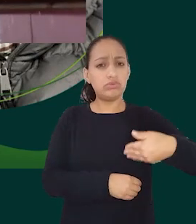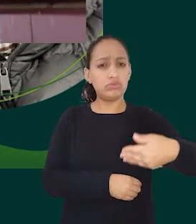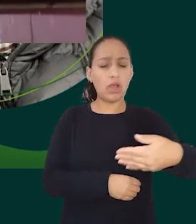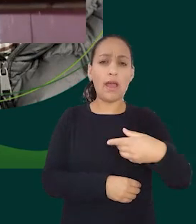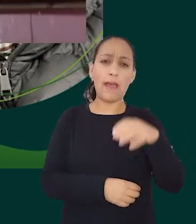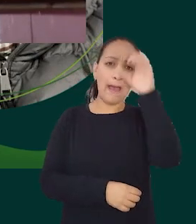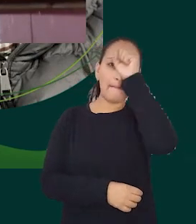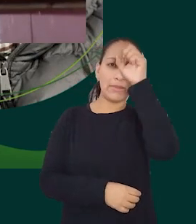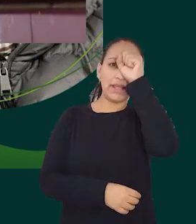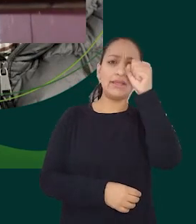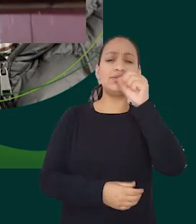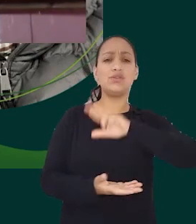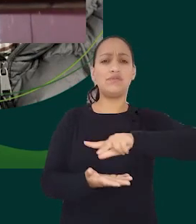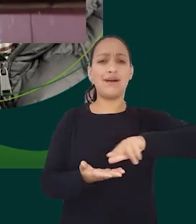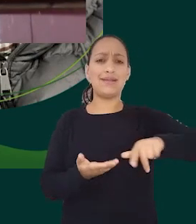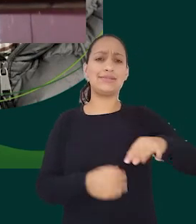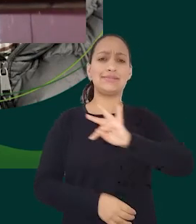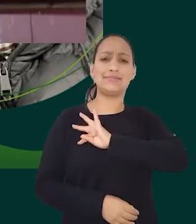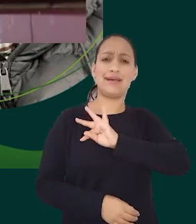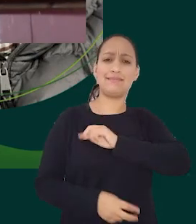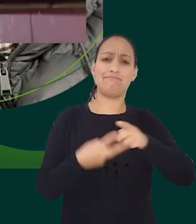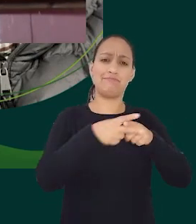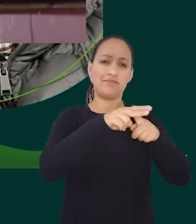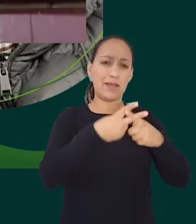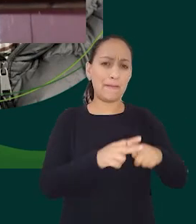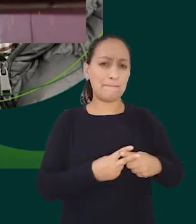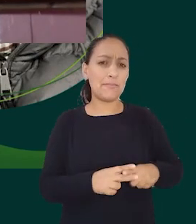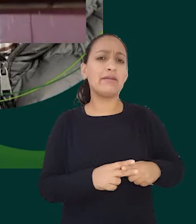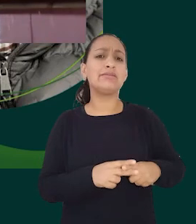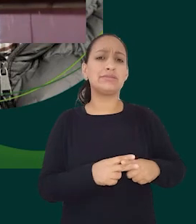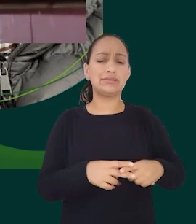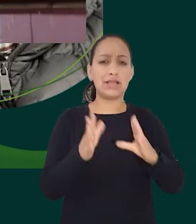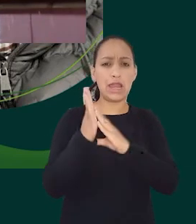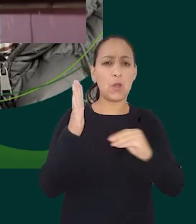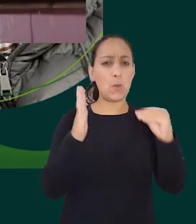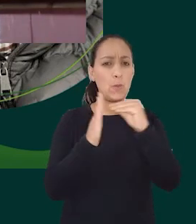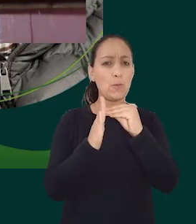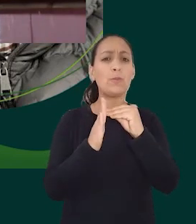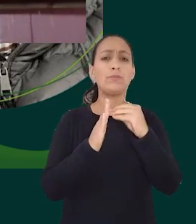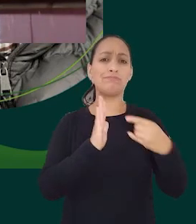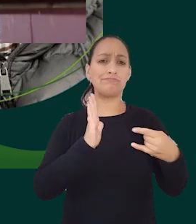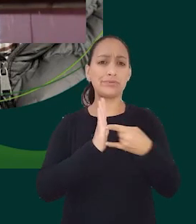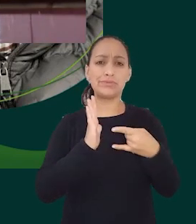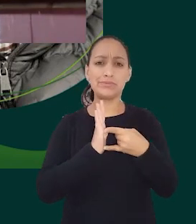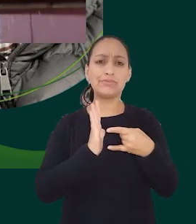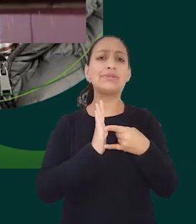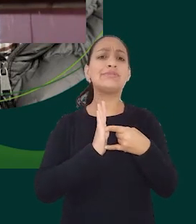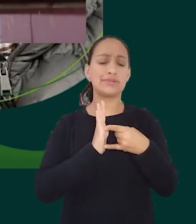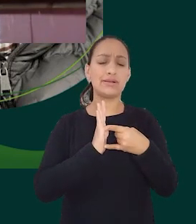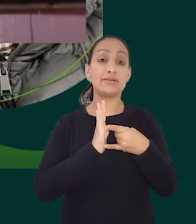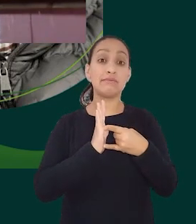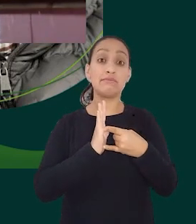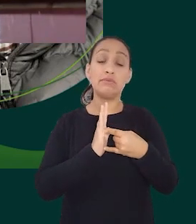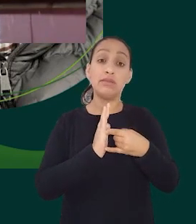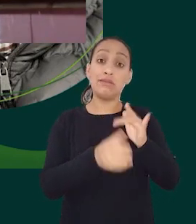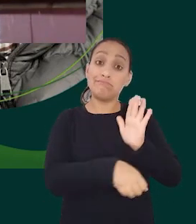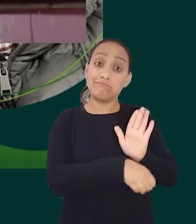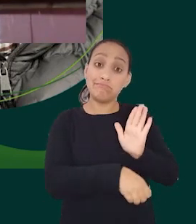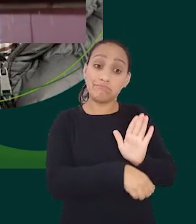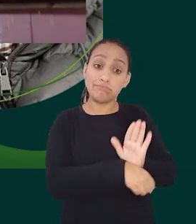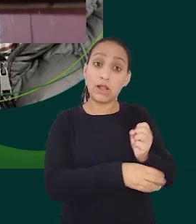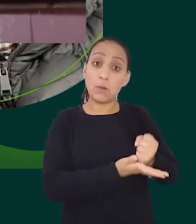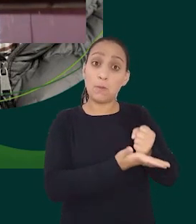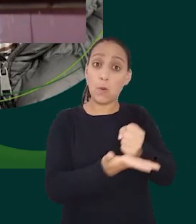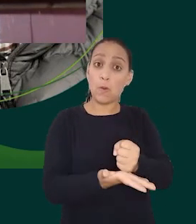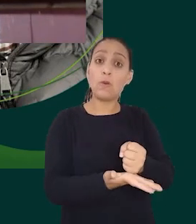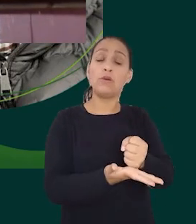aprende uma série de técnicas, ferramentas, linguagens de programação que vão dando